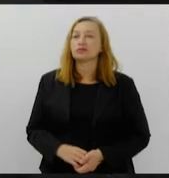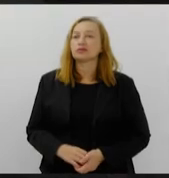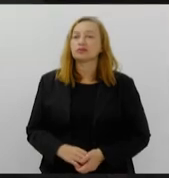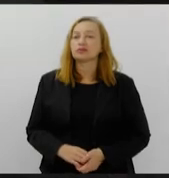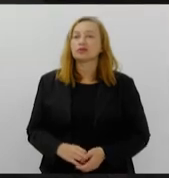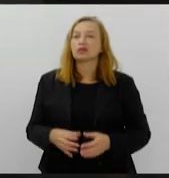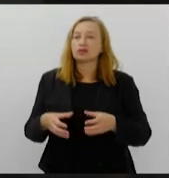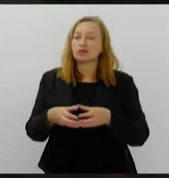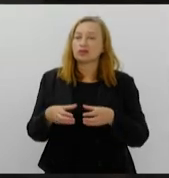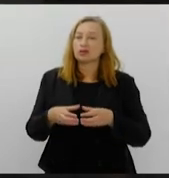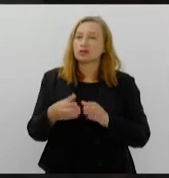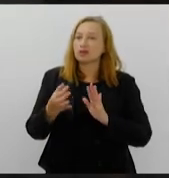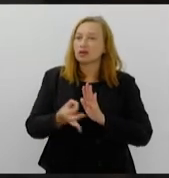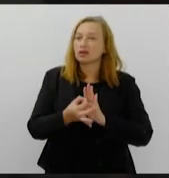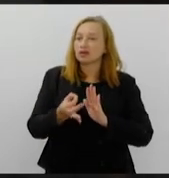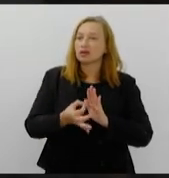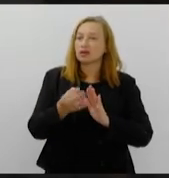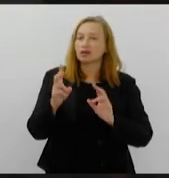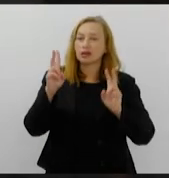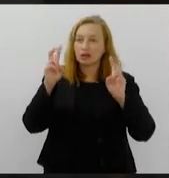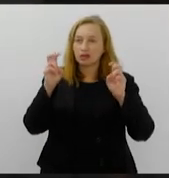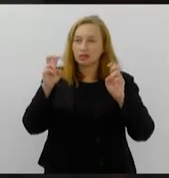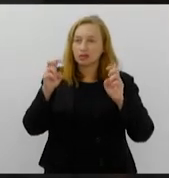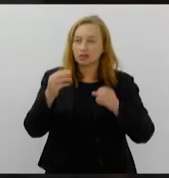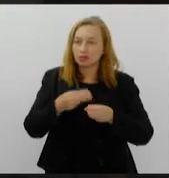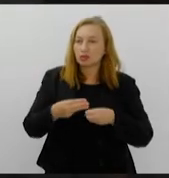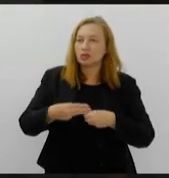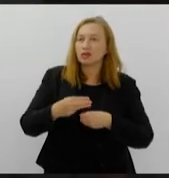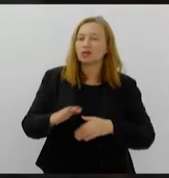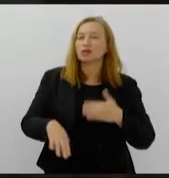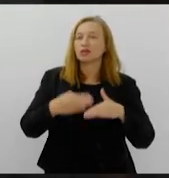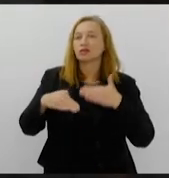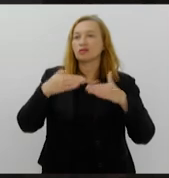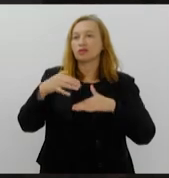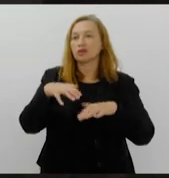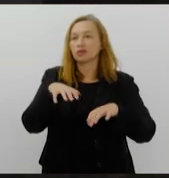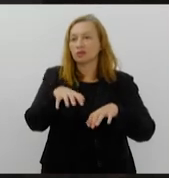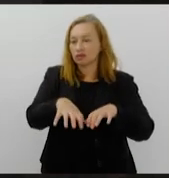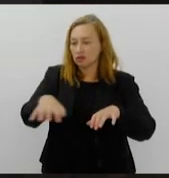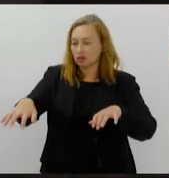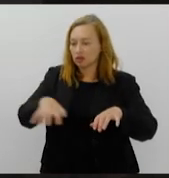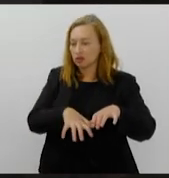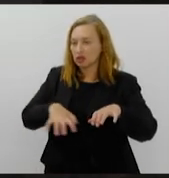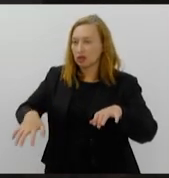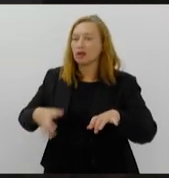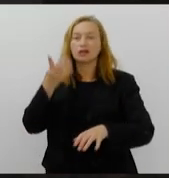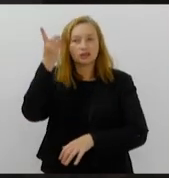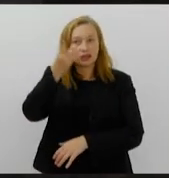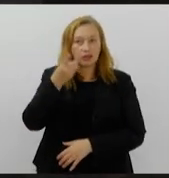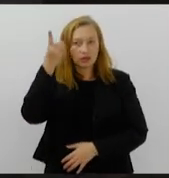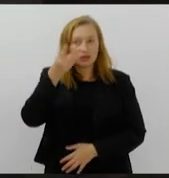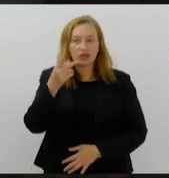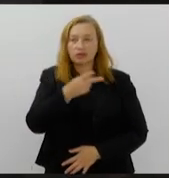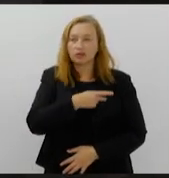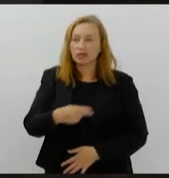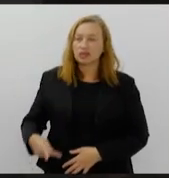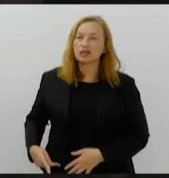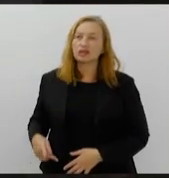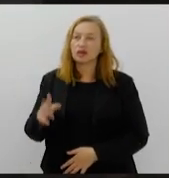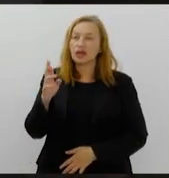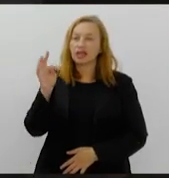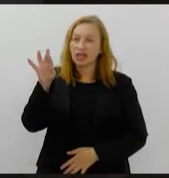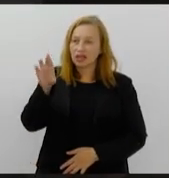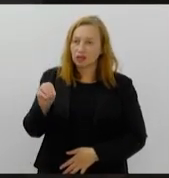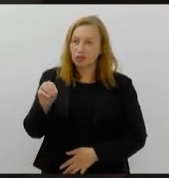pela Comissão de Assuntos Municipais de Desenvolvimento Regional, deputado presidente Renato